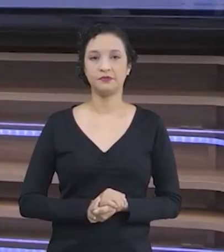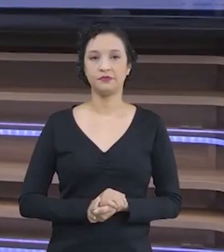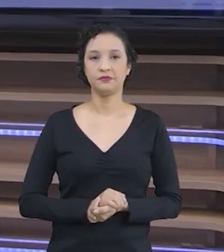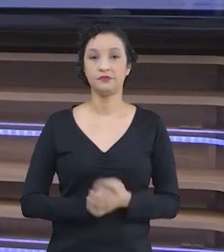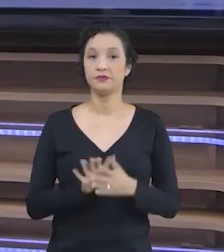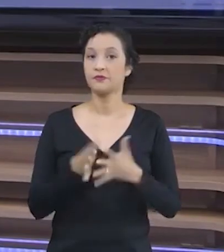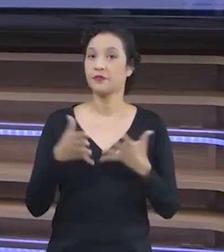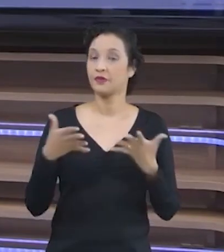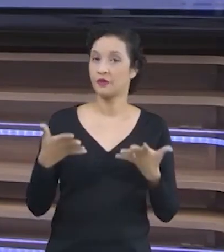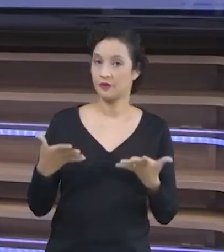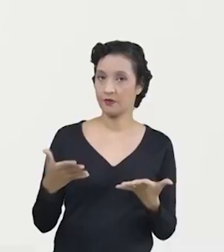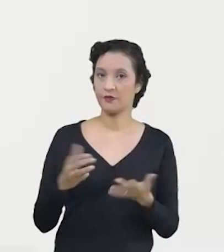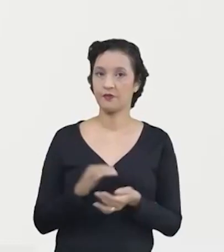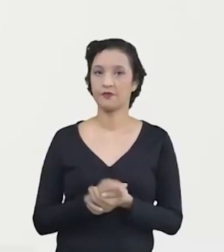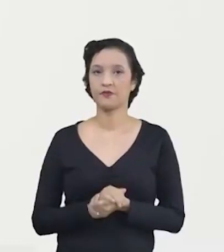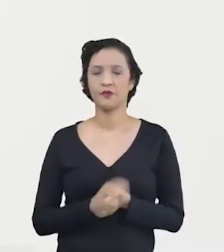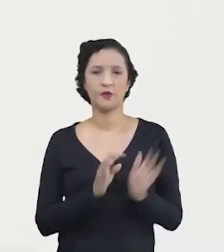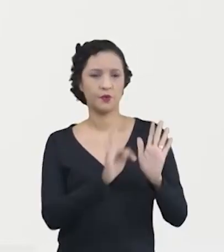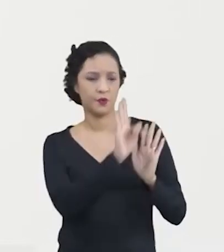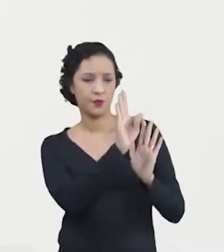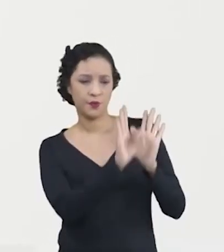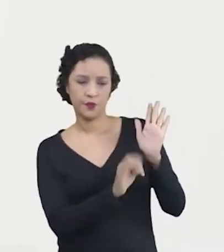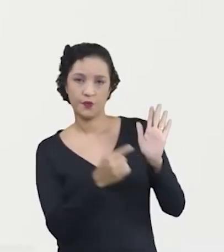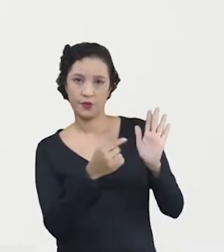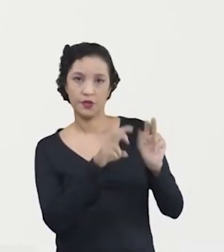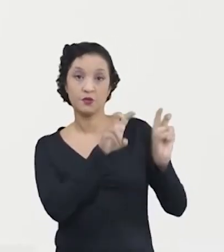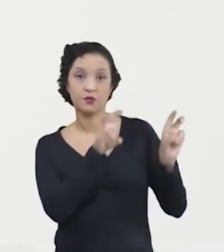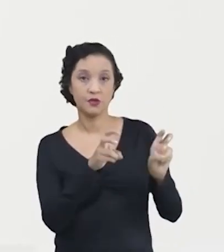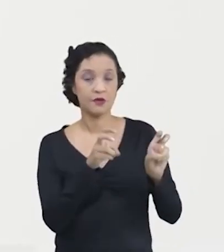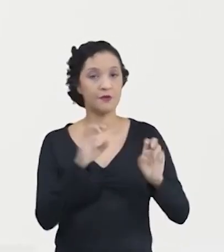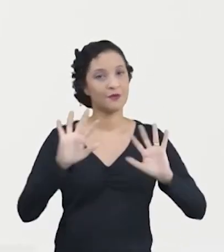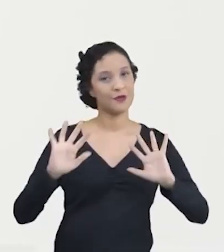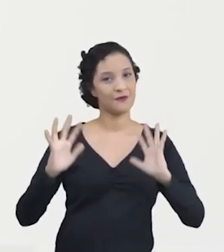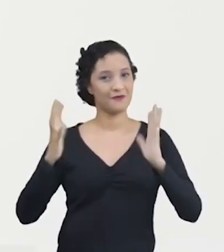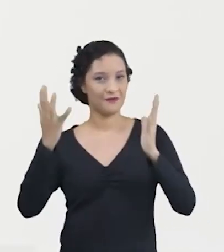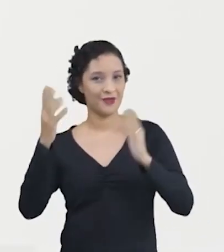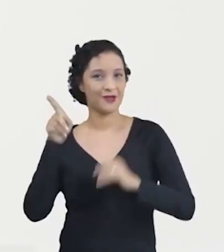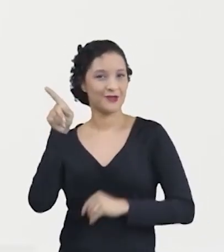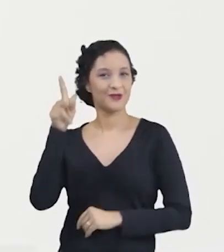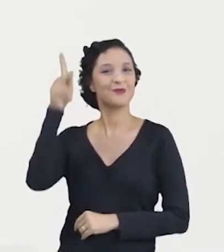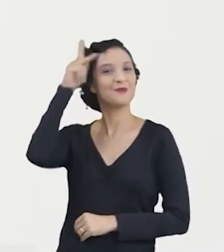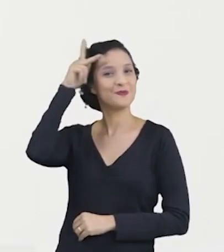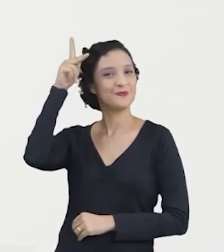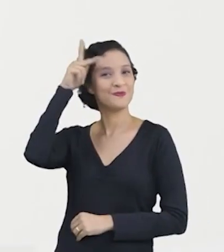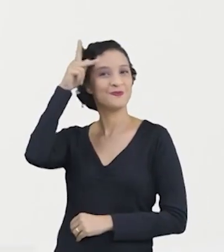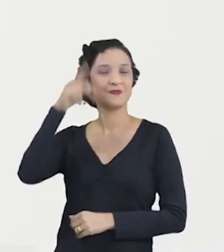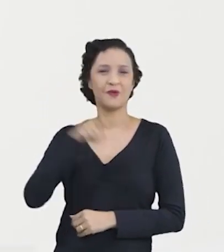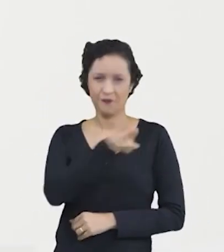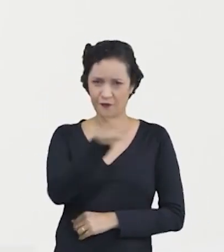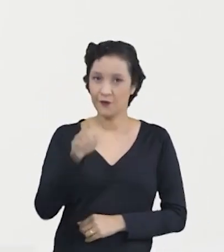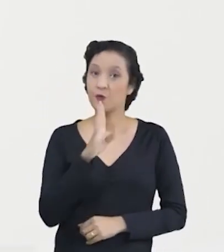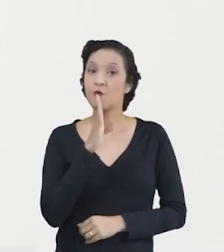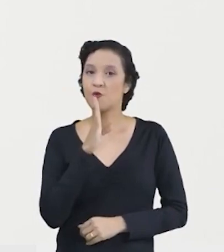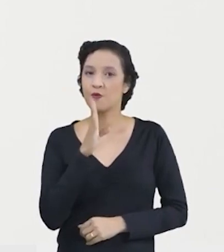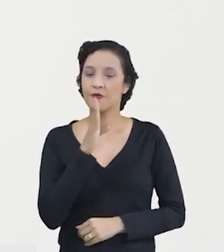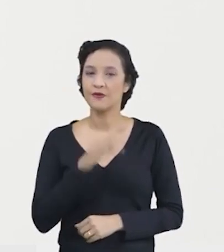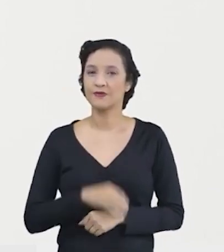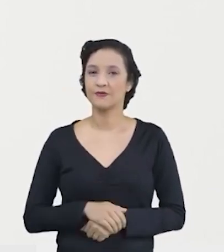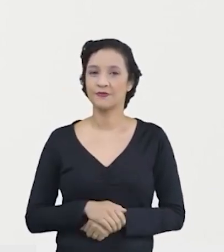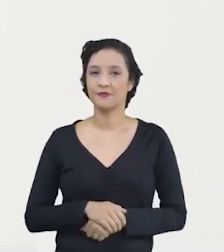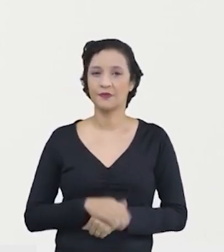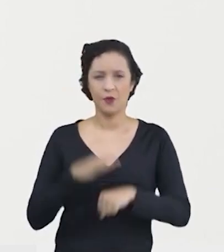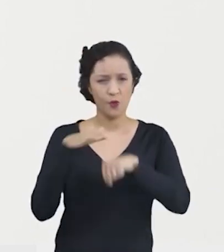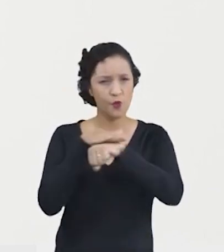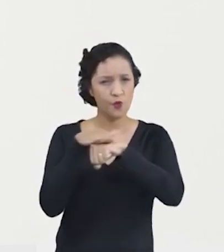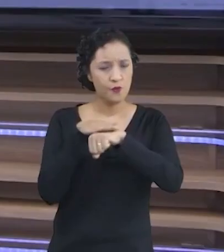Então, o texto é sobre o Festival Folclórico de Parintins. Alguém conhece? Deixa eu conversar um pouquinho